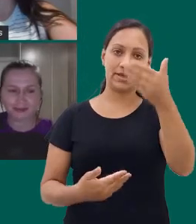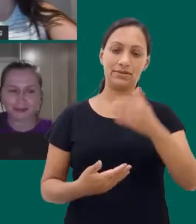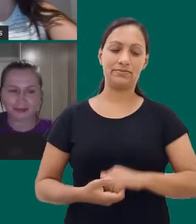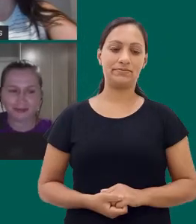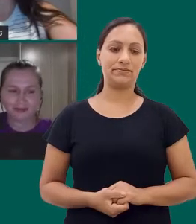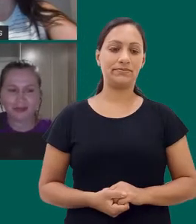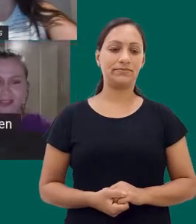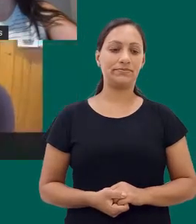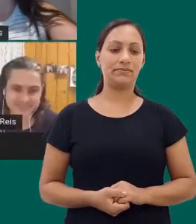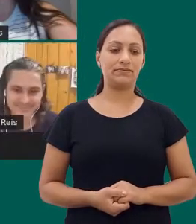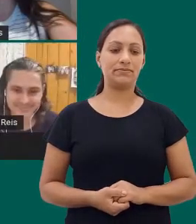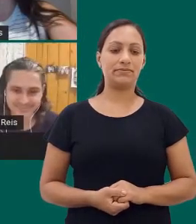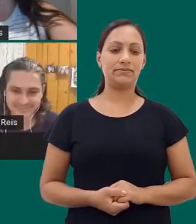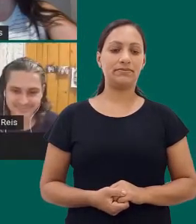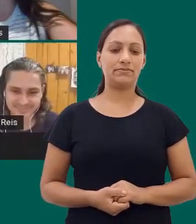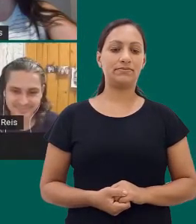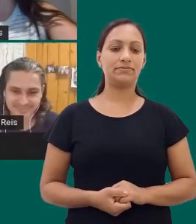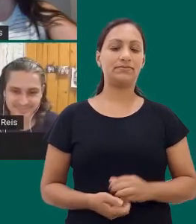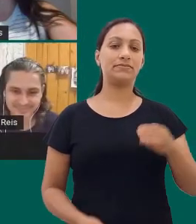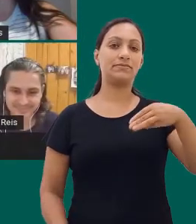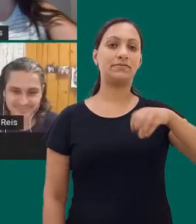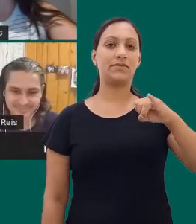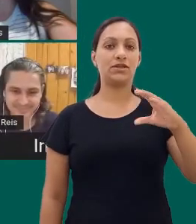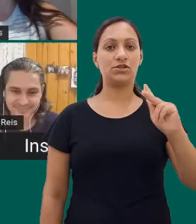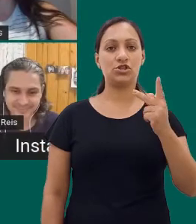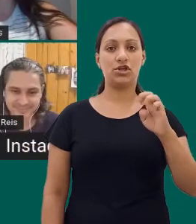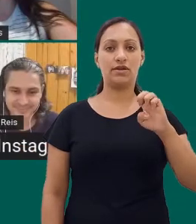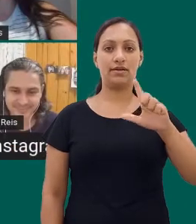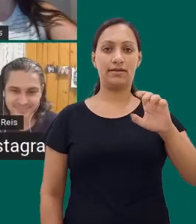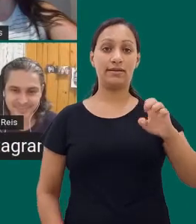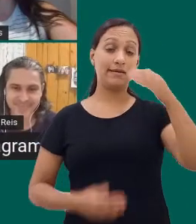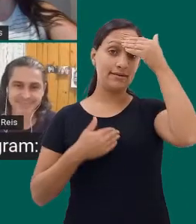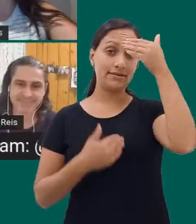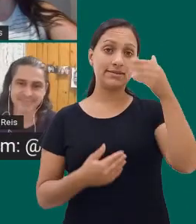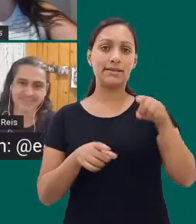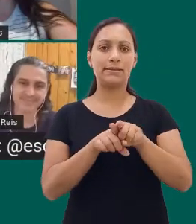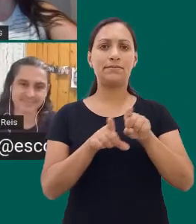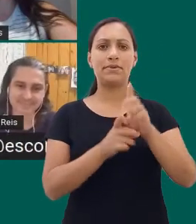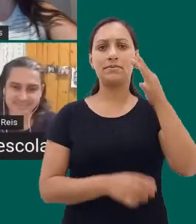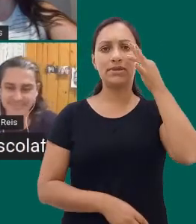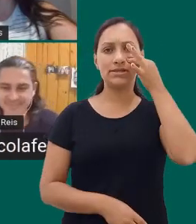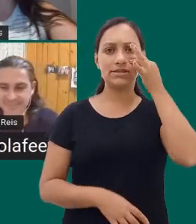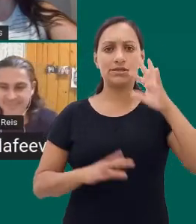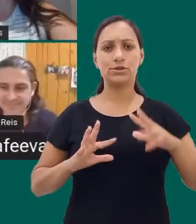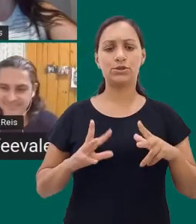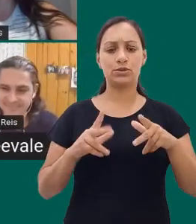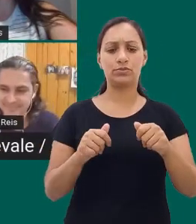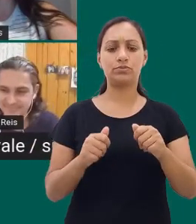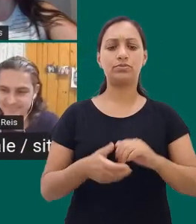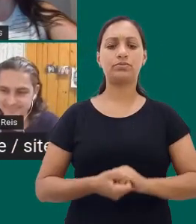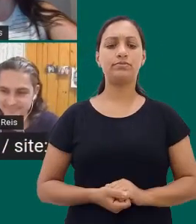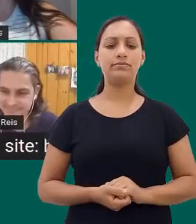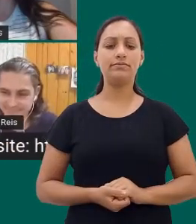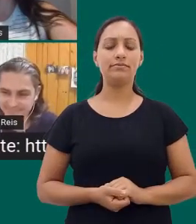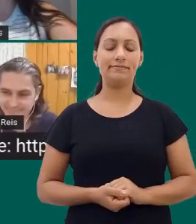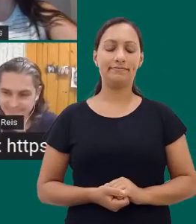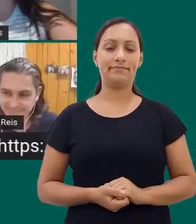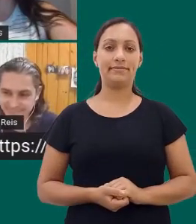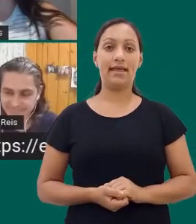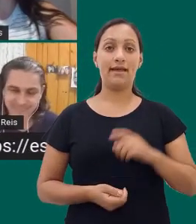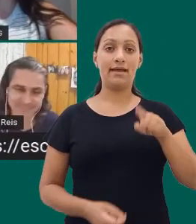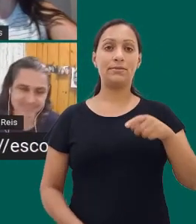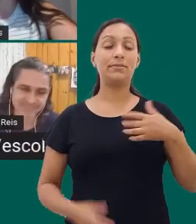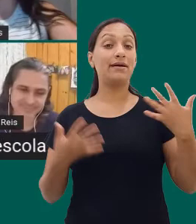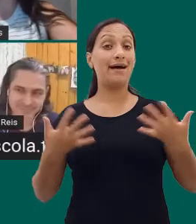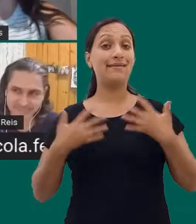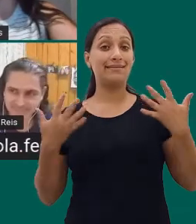brigadão. Michele. Para encerrar, então, agradecer também a presença de todo mundo, né, dizer que é uma alegria